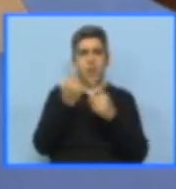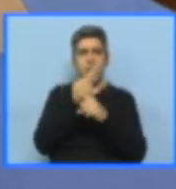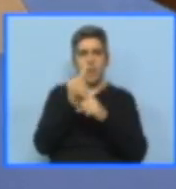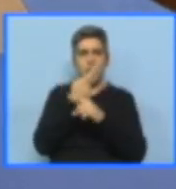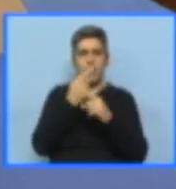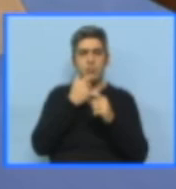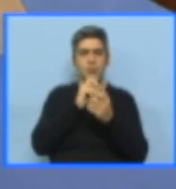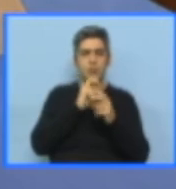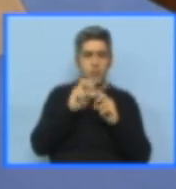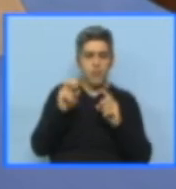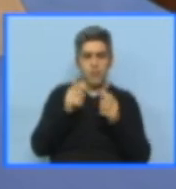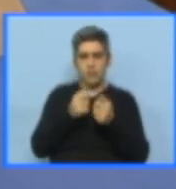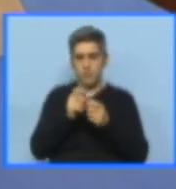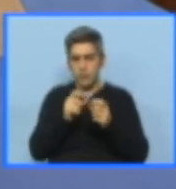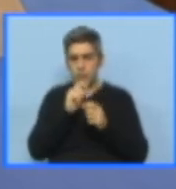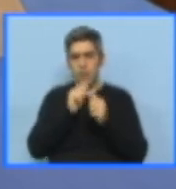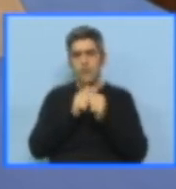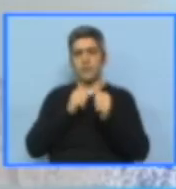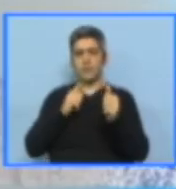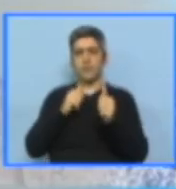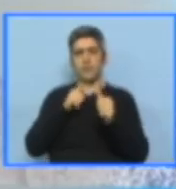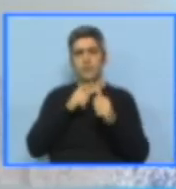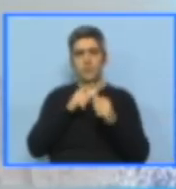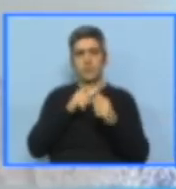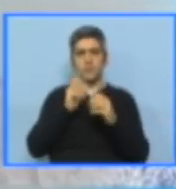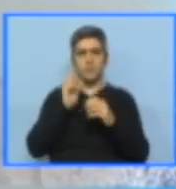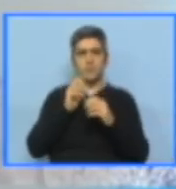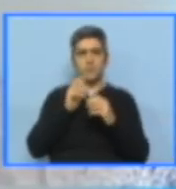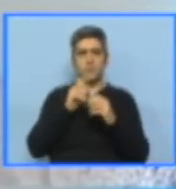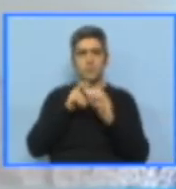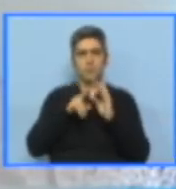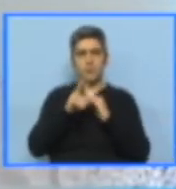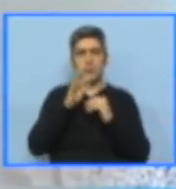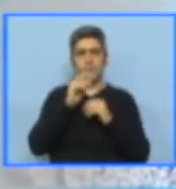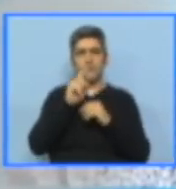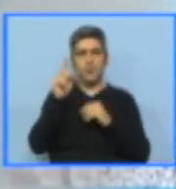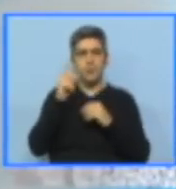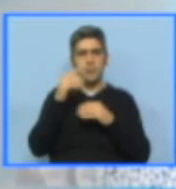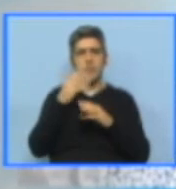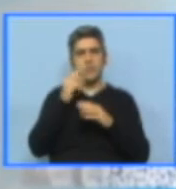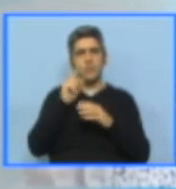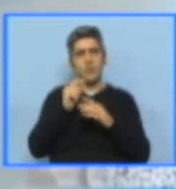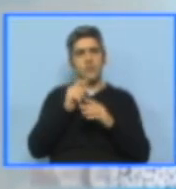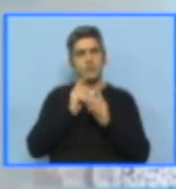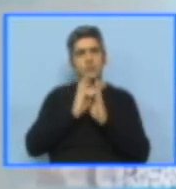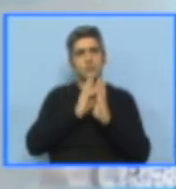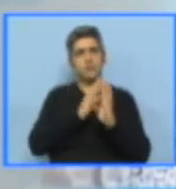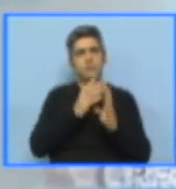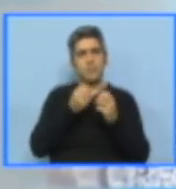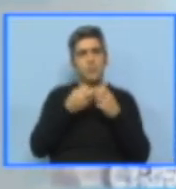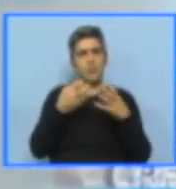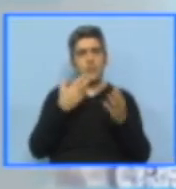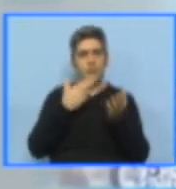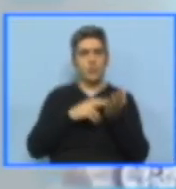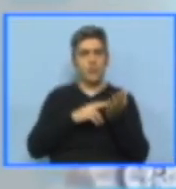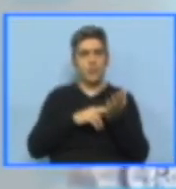elementos eletrónicos, ou algo que poderia afastar desta questão de transcendente ou da fé, os jovens também começam a peregrinar. É